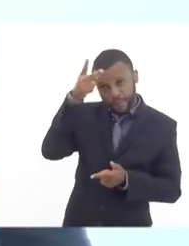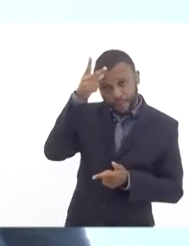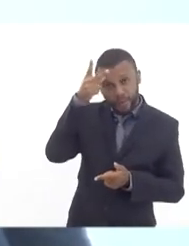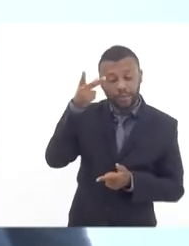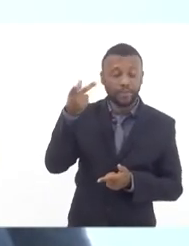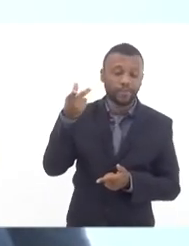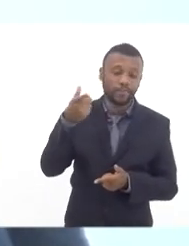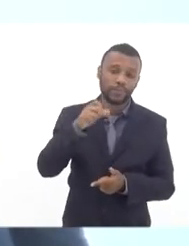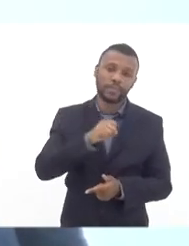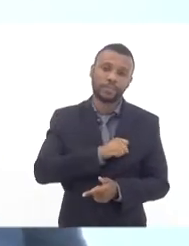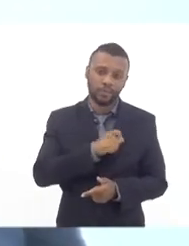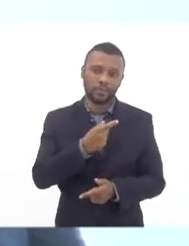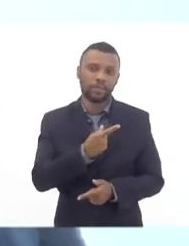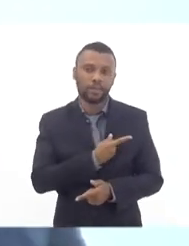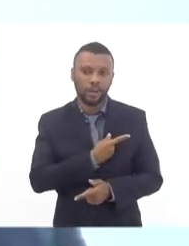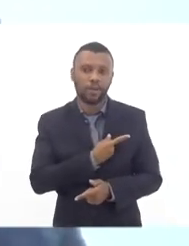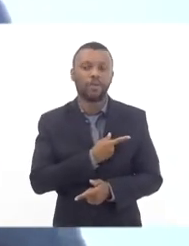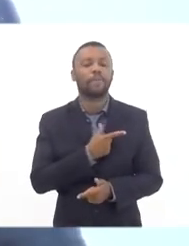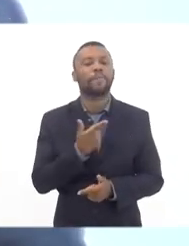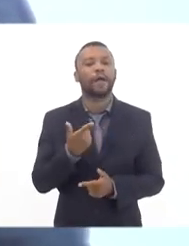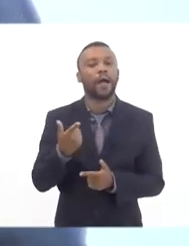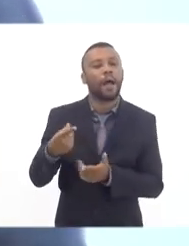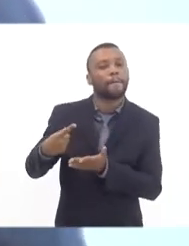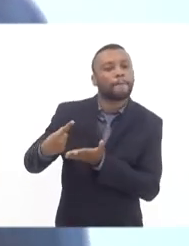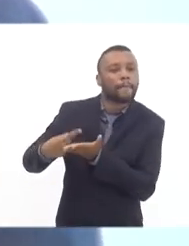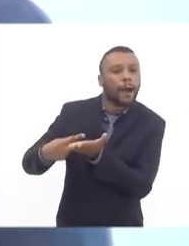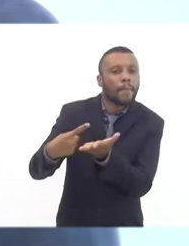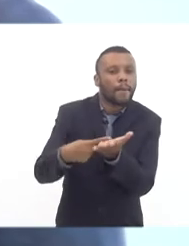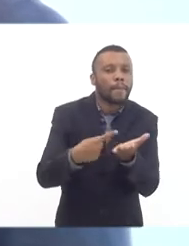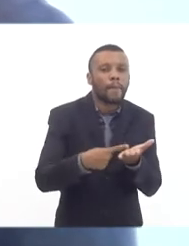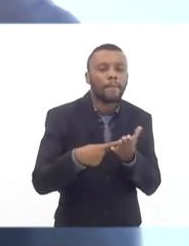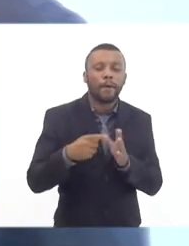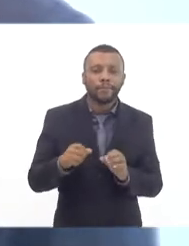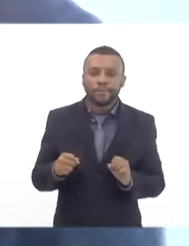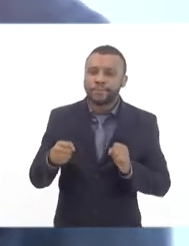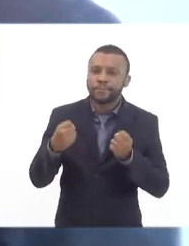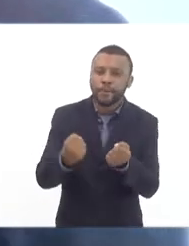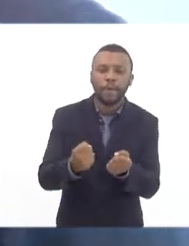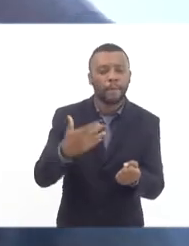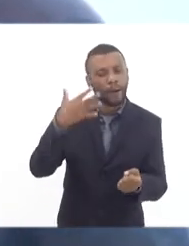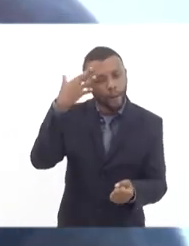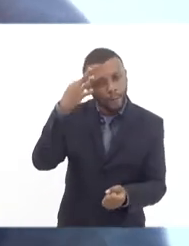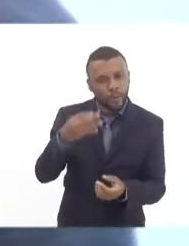Gonçalo, para combinar esforços e compreender como a gente conseguiria caminhar para